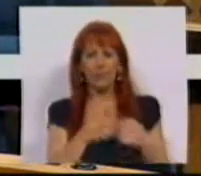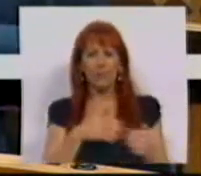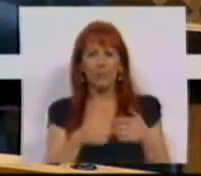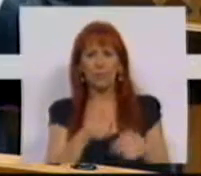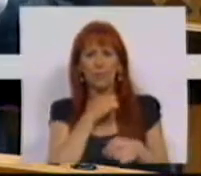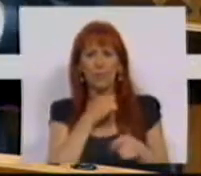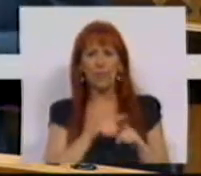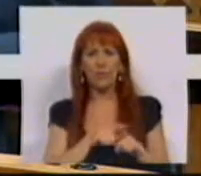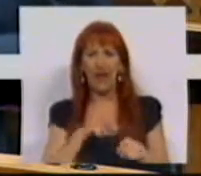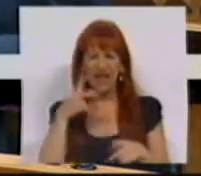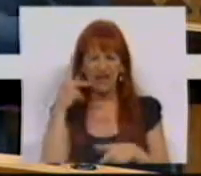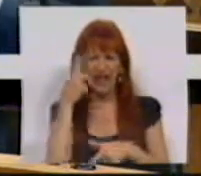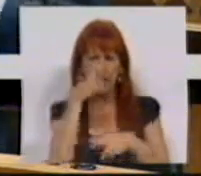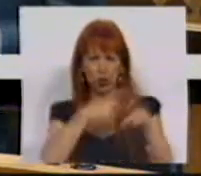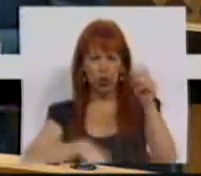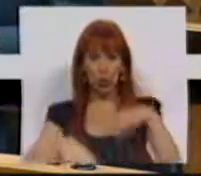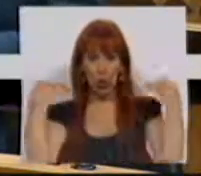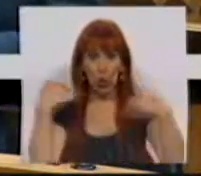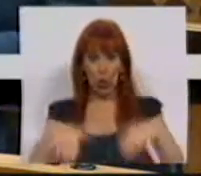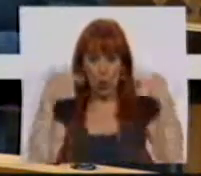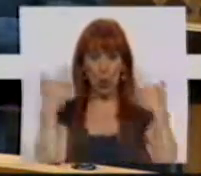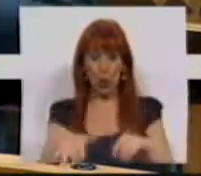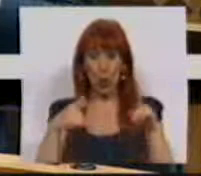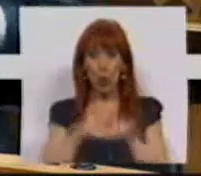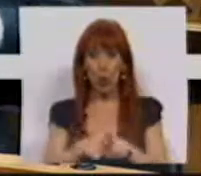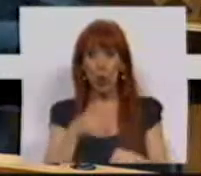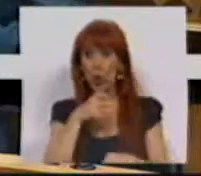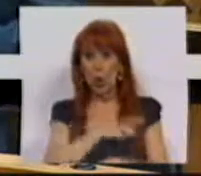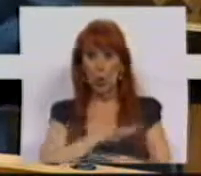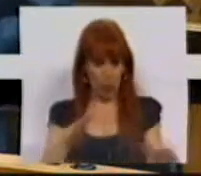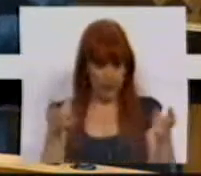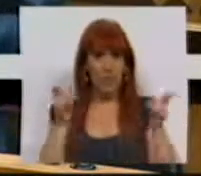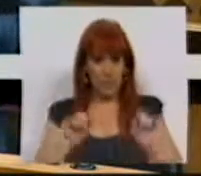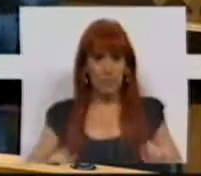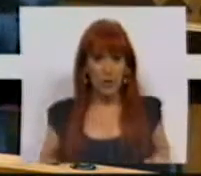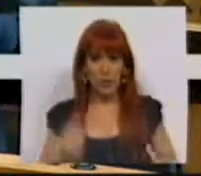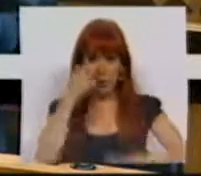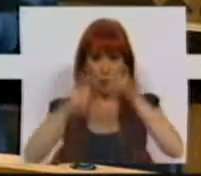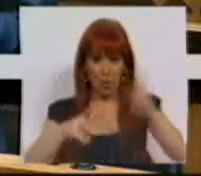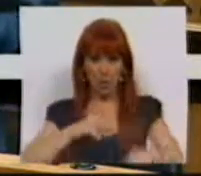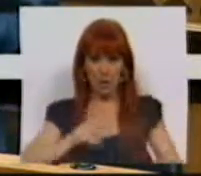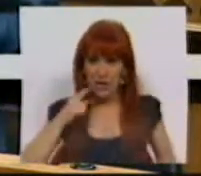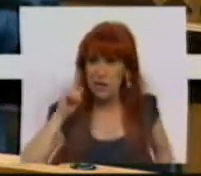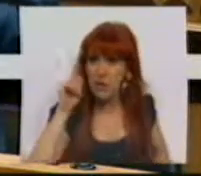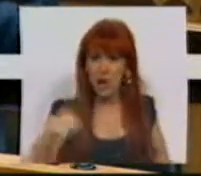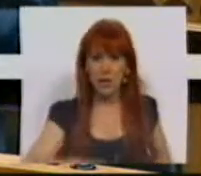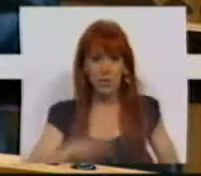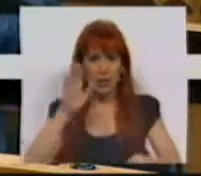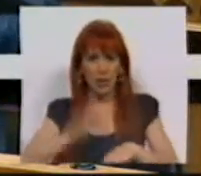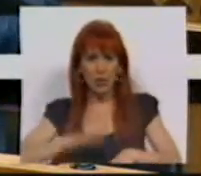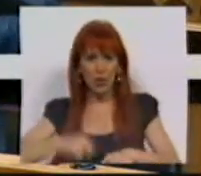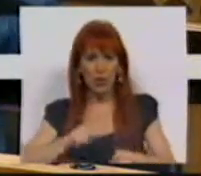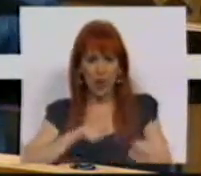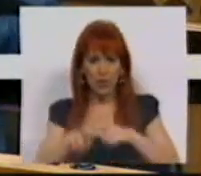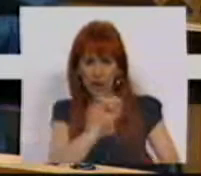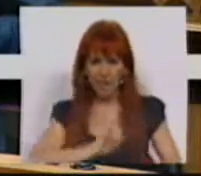desconhecendo a censura gritante e dramática até do povo português relativamente à